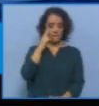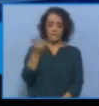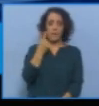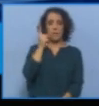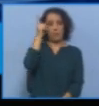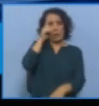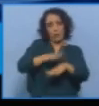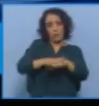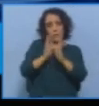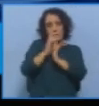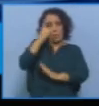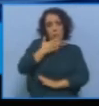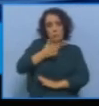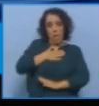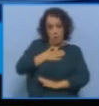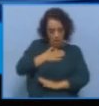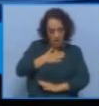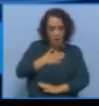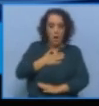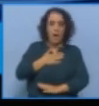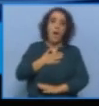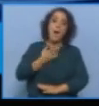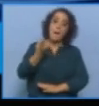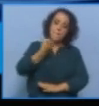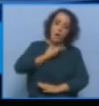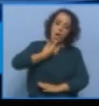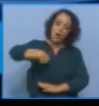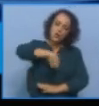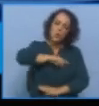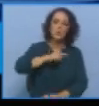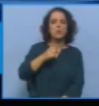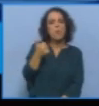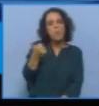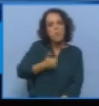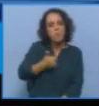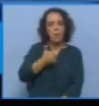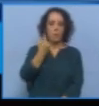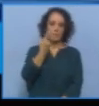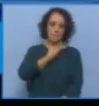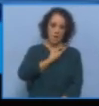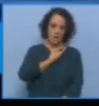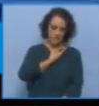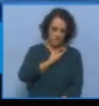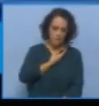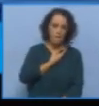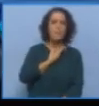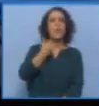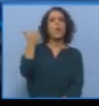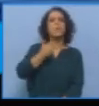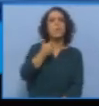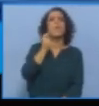um desafio para nós também sermos generosos. E sermos generosos nas